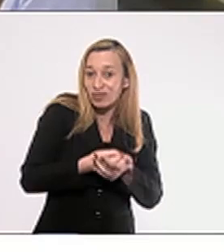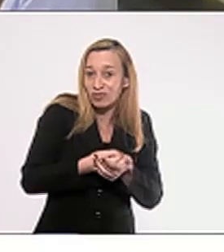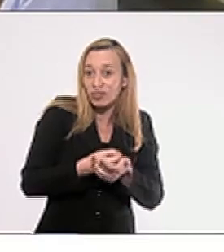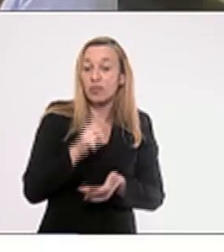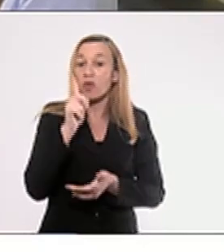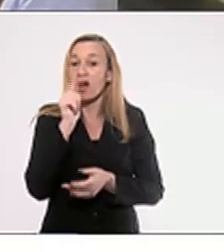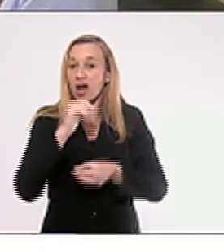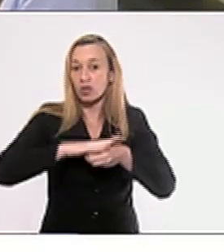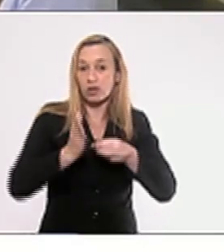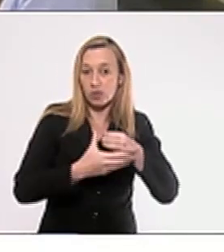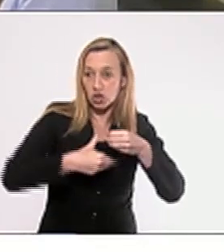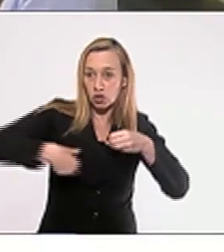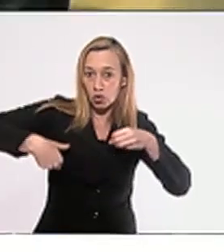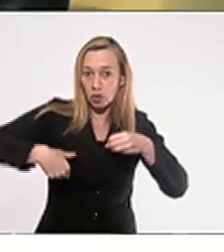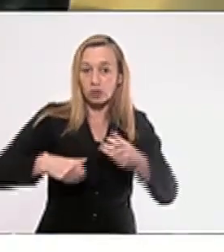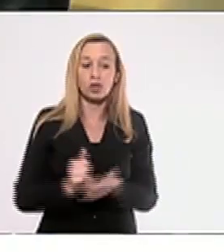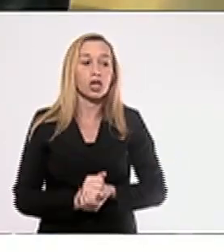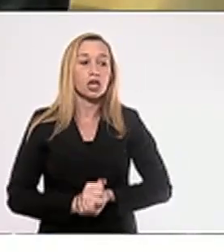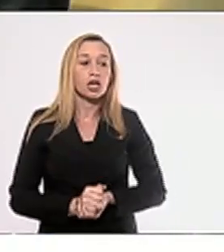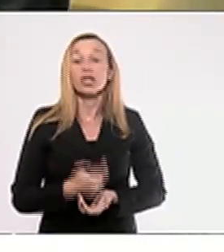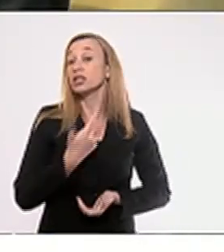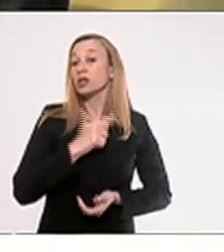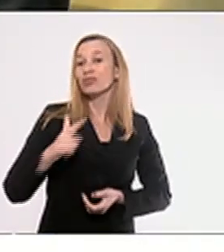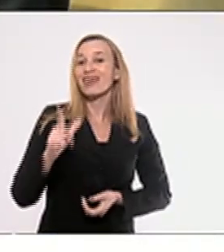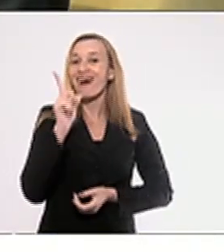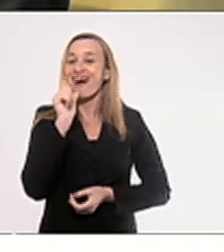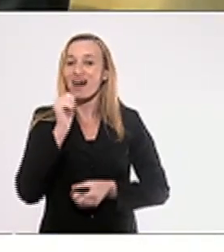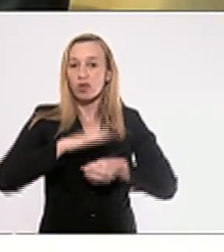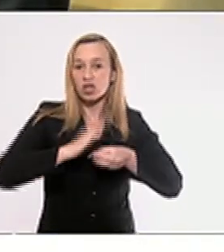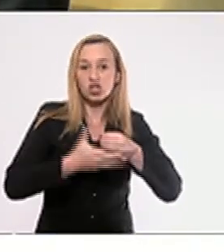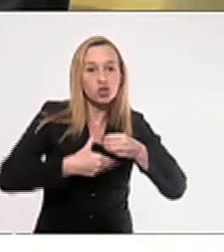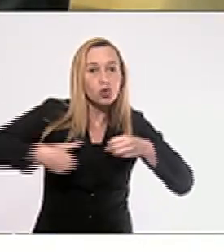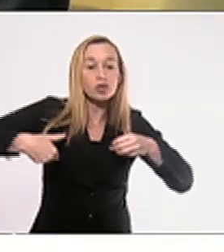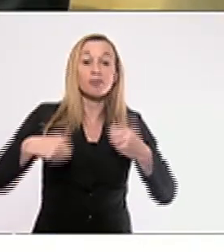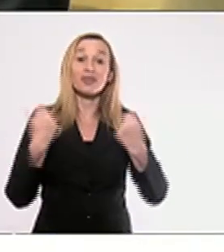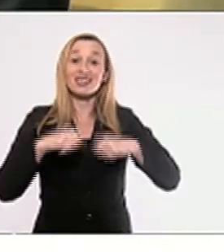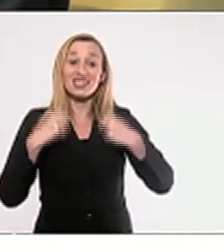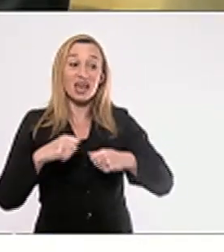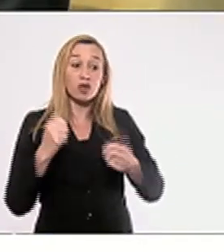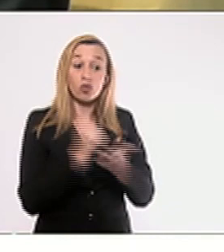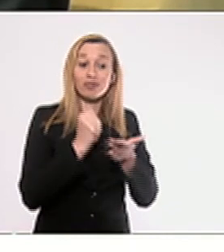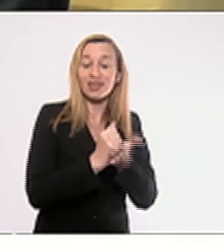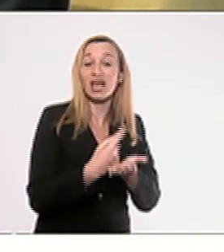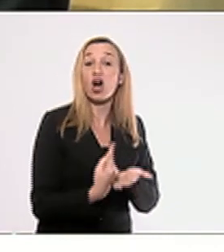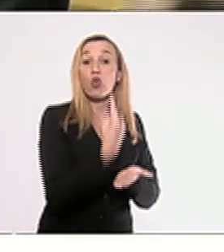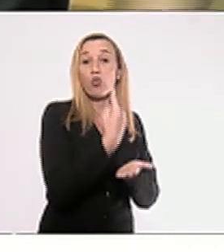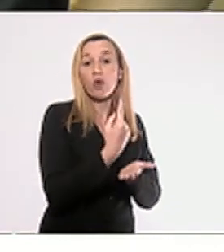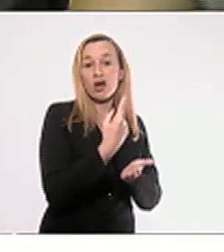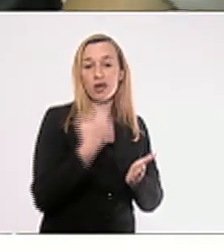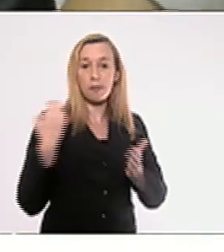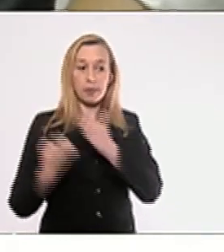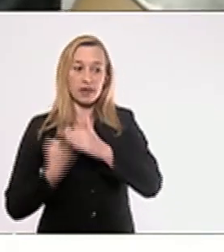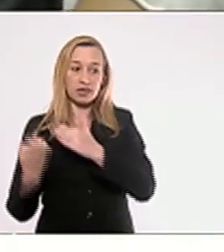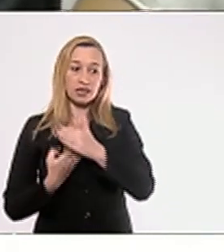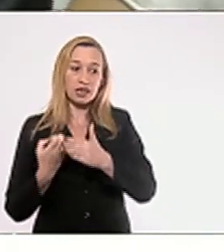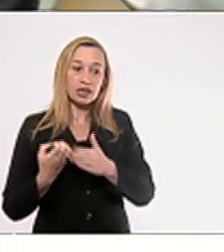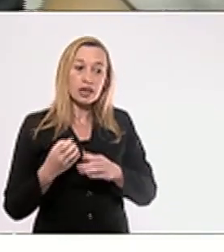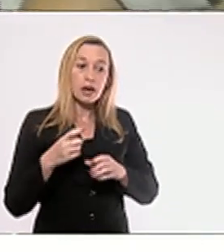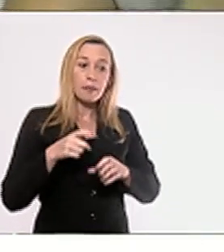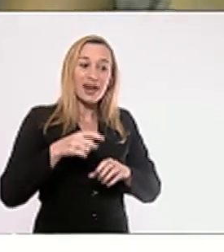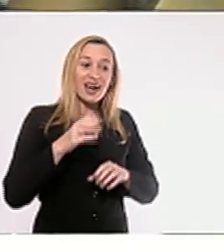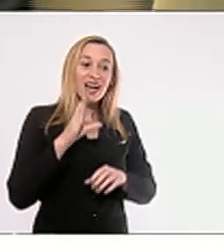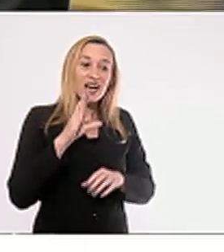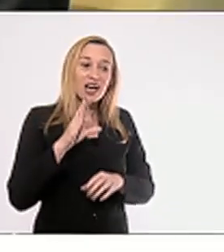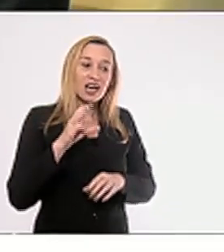água e esgoto, e eles não têm água e esgoto. Eles tiveram que contratar uma empresa para cavar um poço